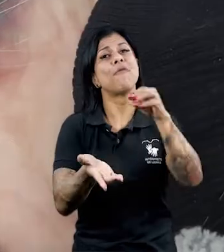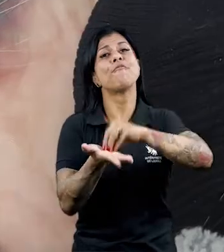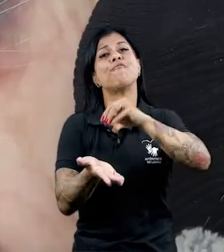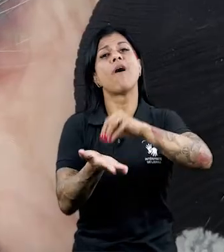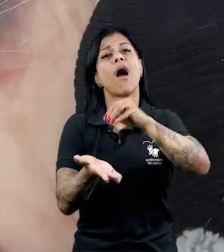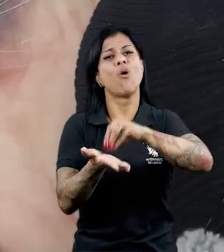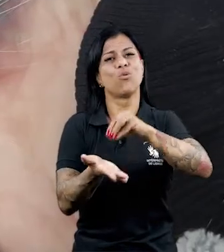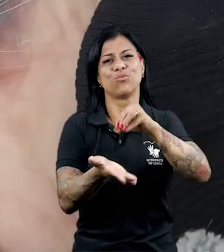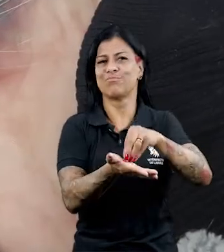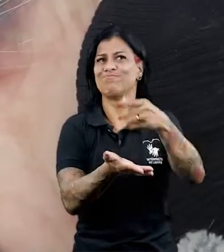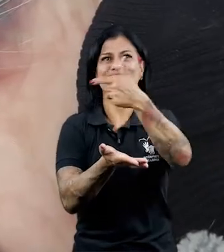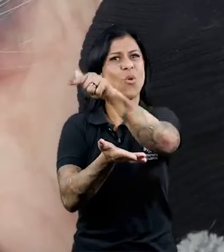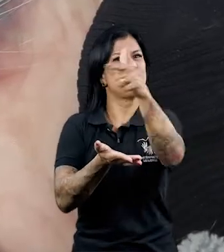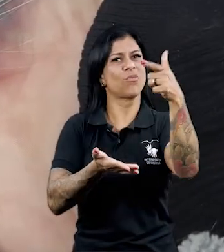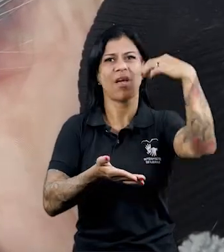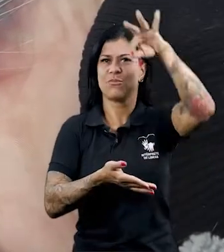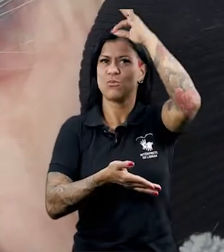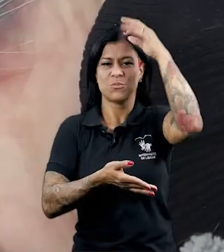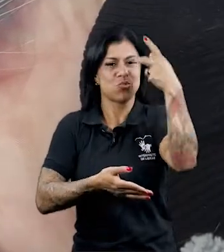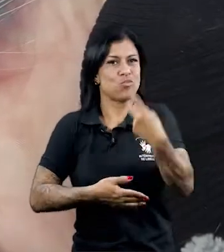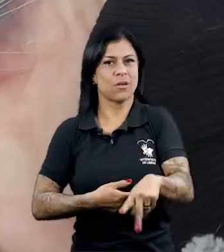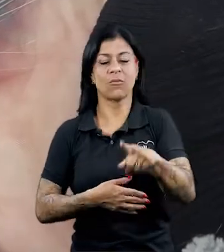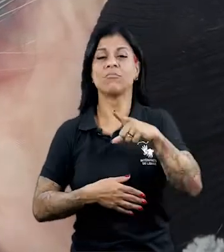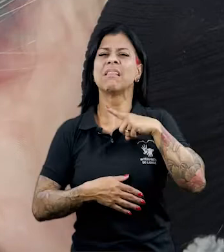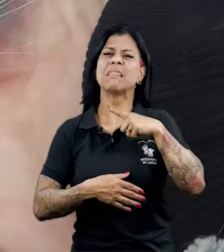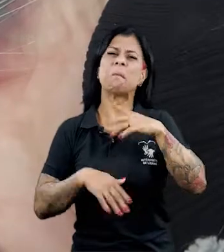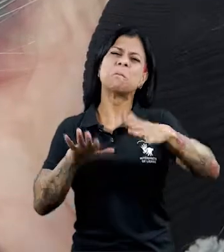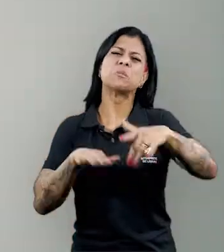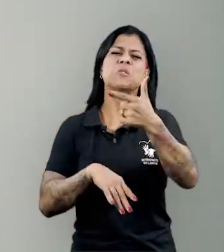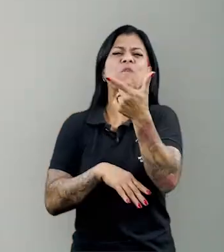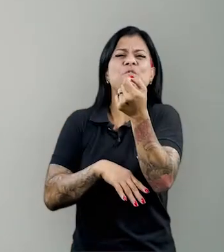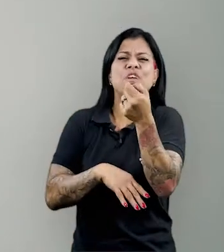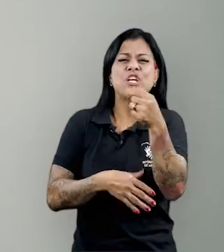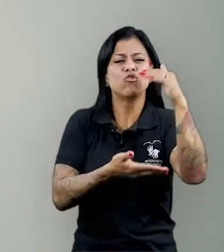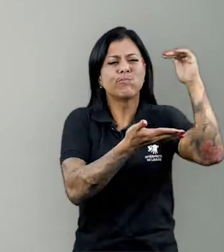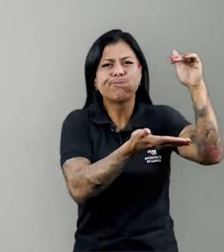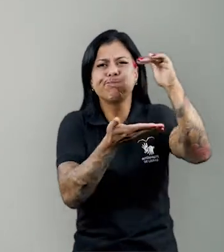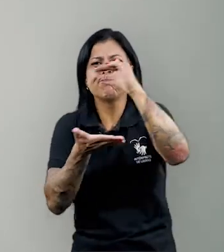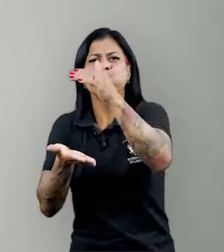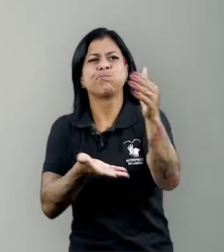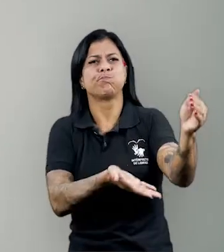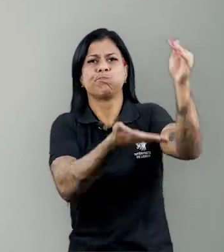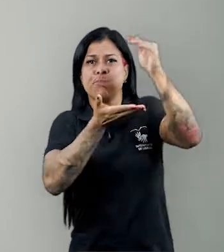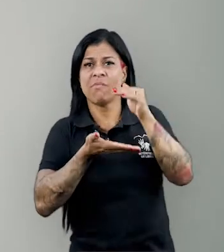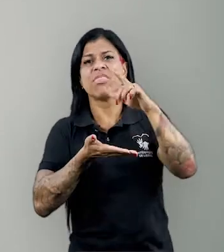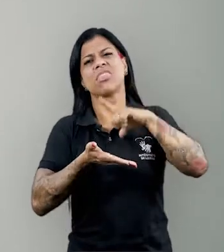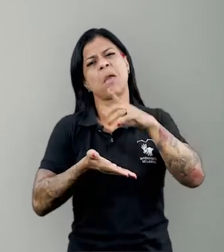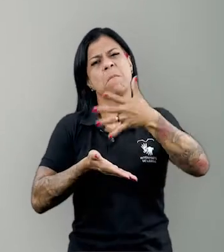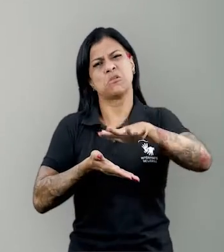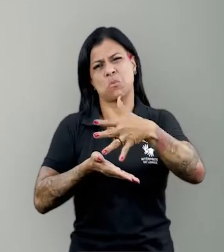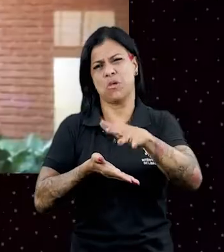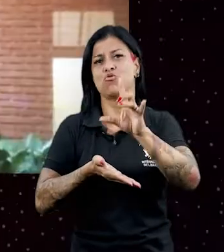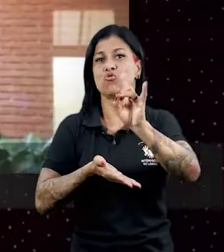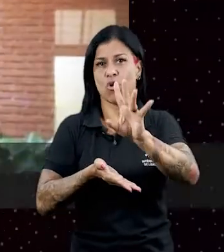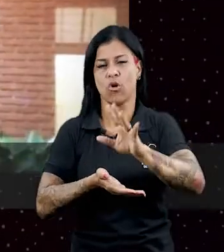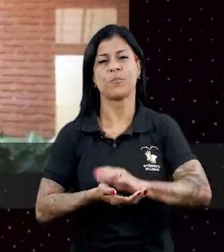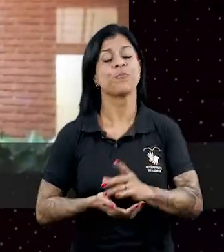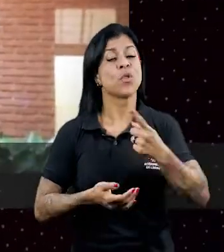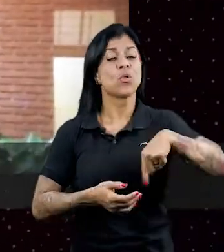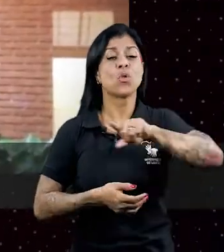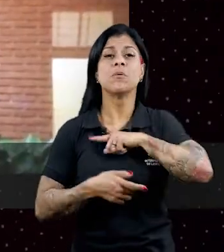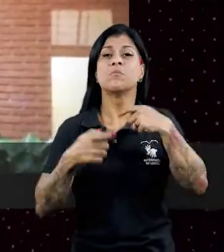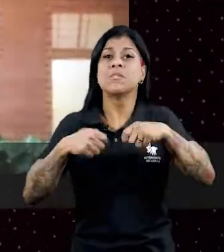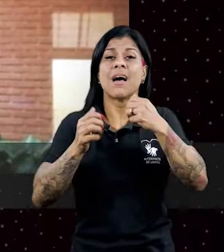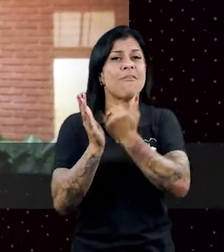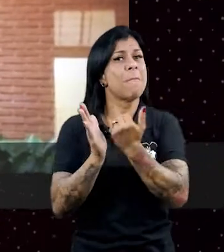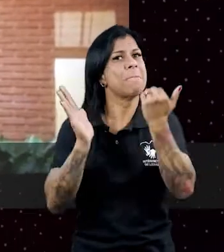doadores. No Espírito Santo, em média, 20 bolsas de sangue são recebidas por mês no banco de sangue Hemocare. Na verdade, a gente